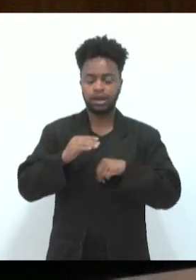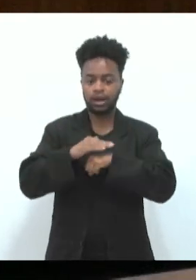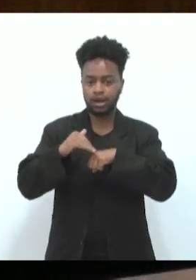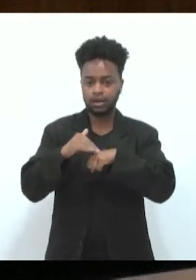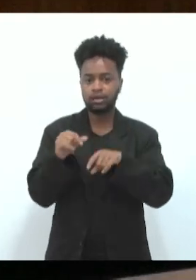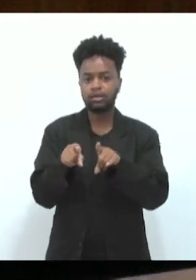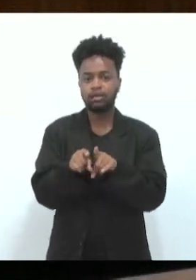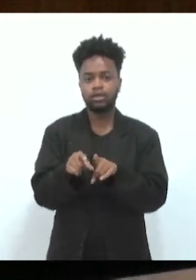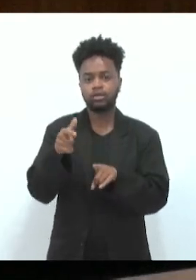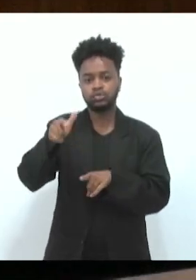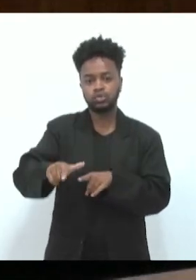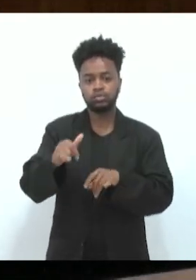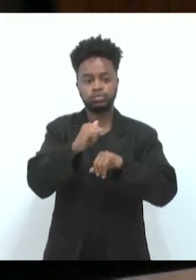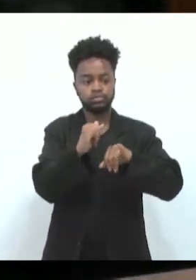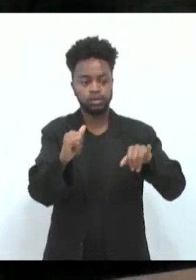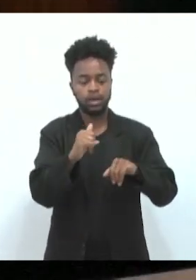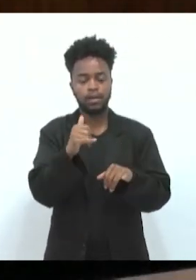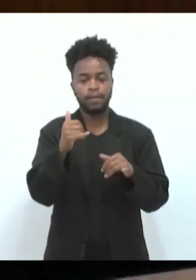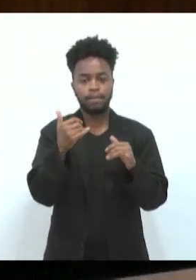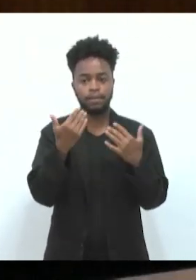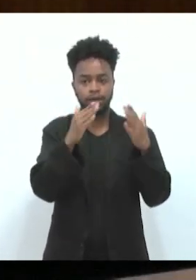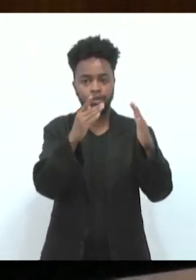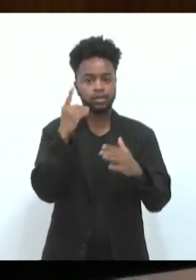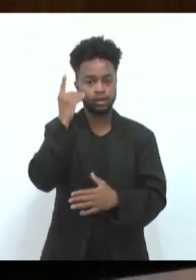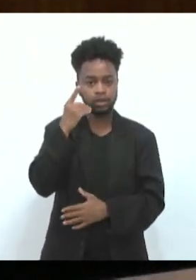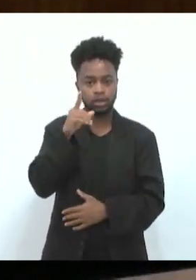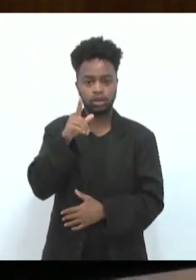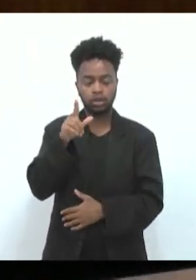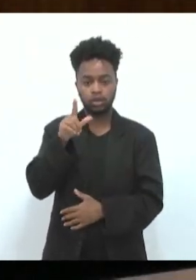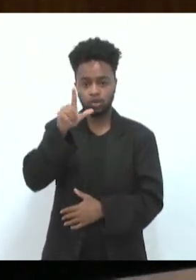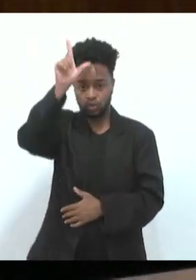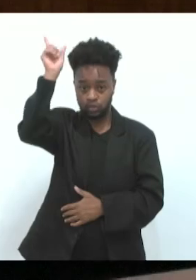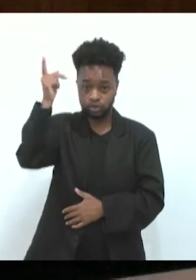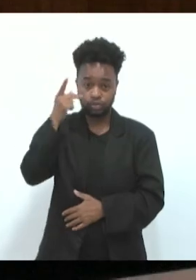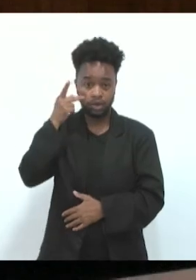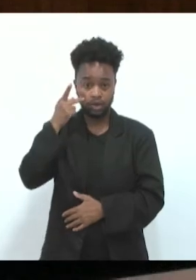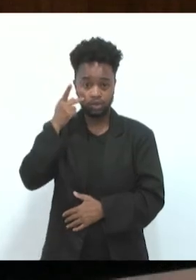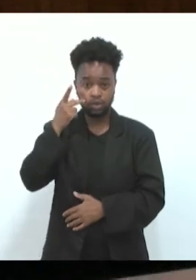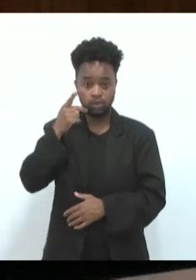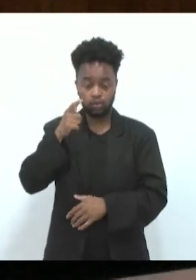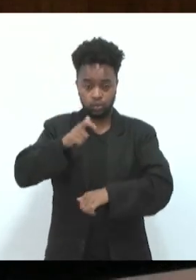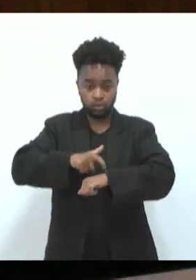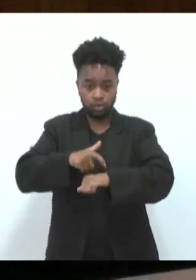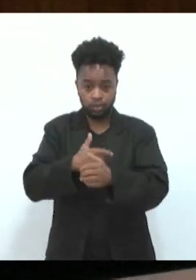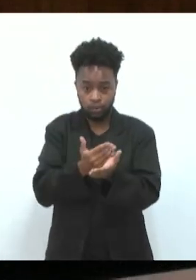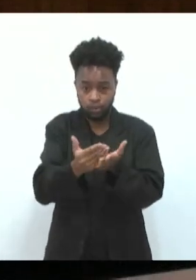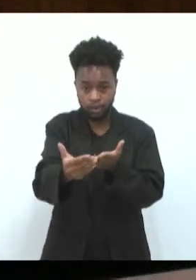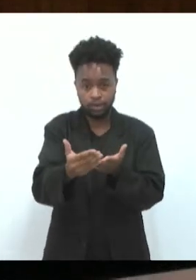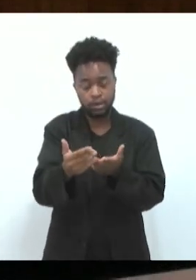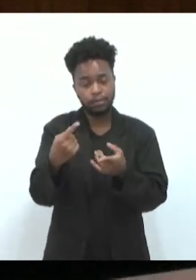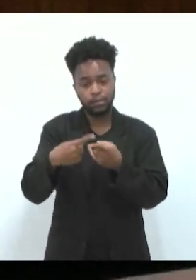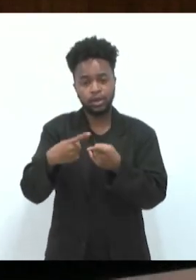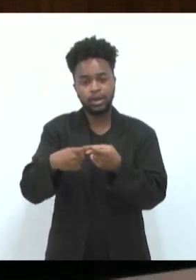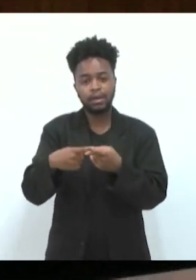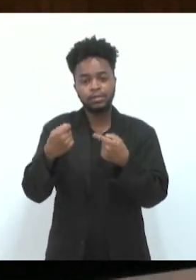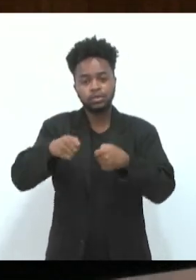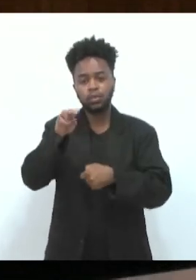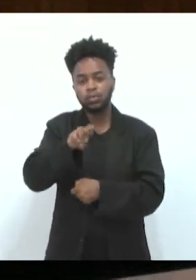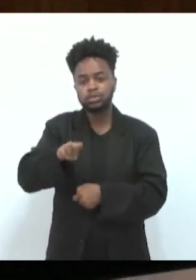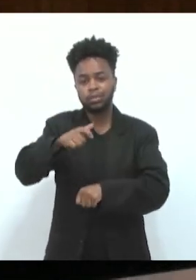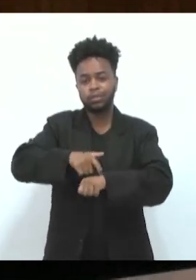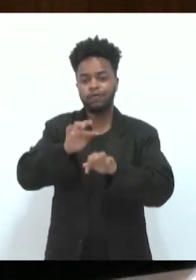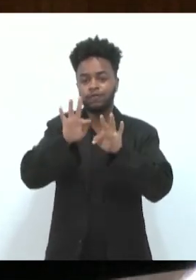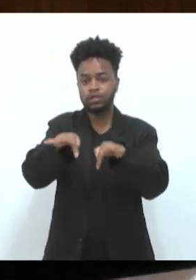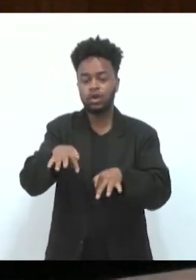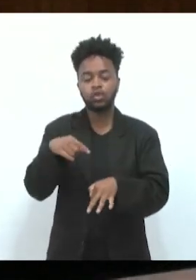também parabenizar o deputado Luiz Paulo pela intervenção aqui logo no começo com relação ao uso do expediente final. Ontem nós vimos